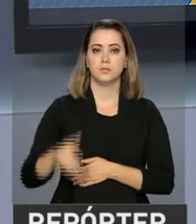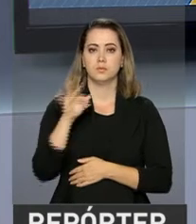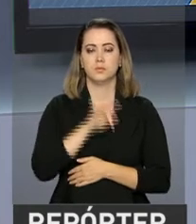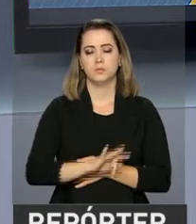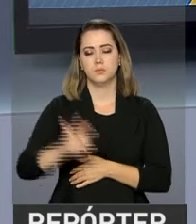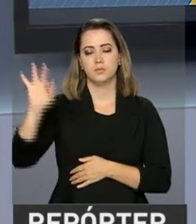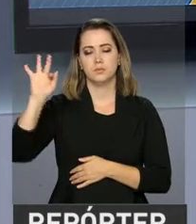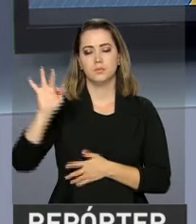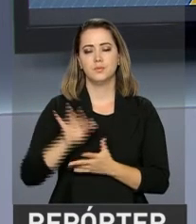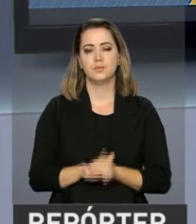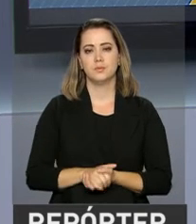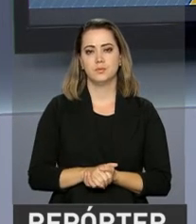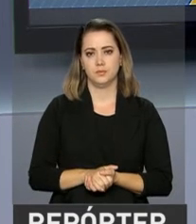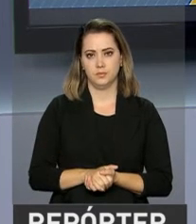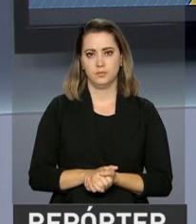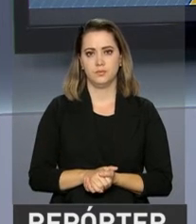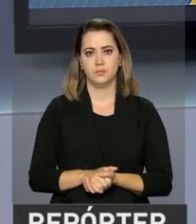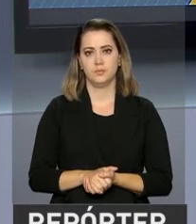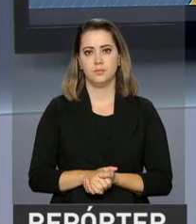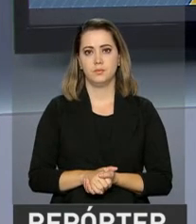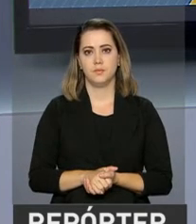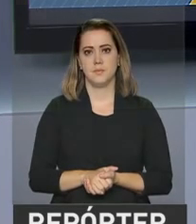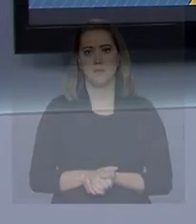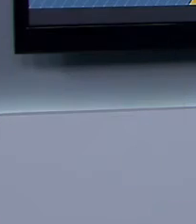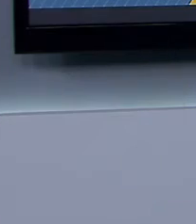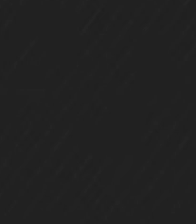nbr a tv do governo federal